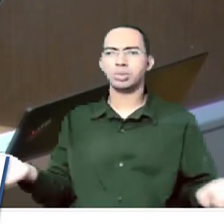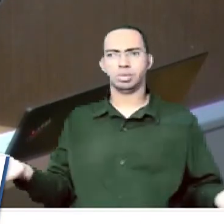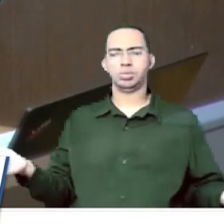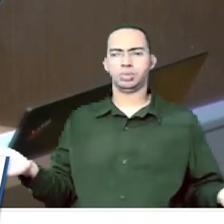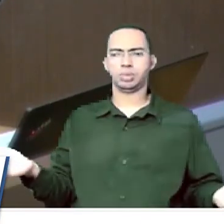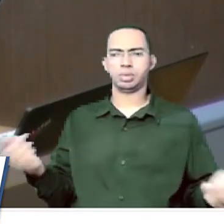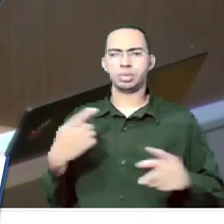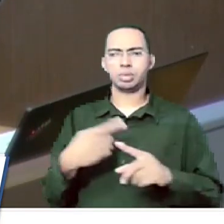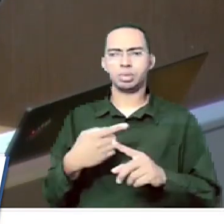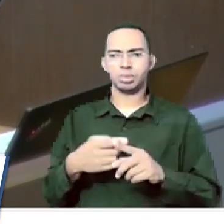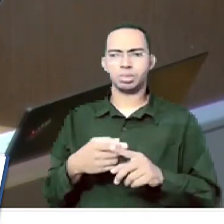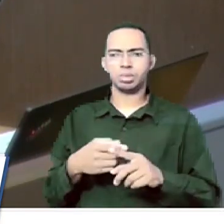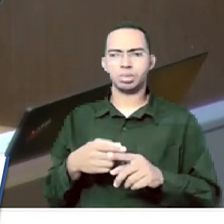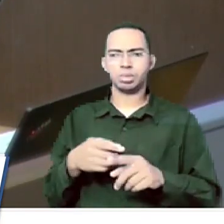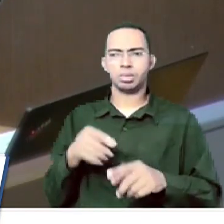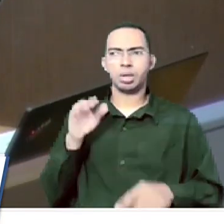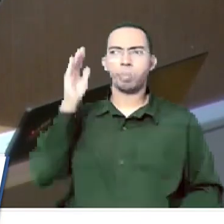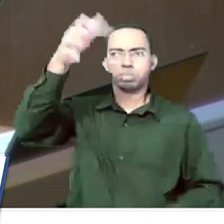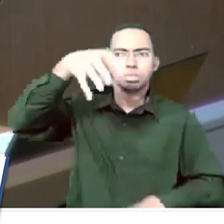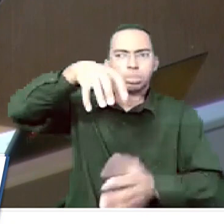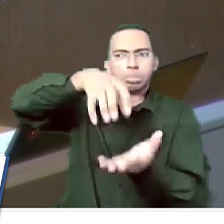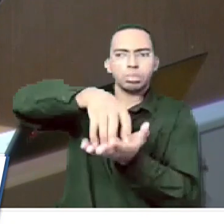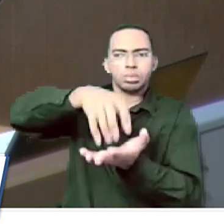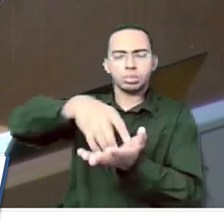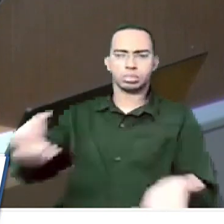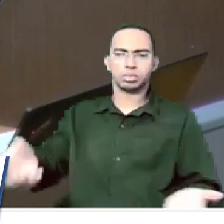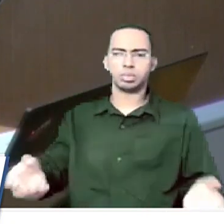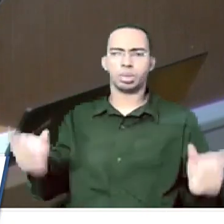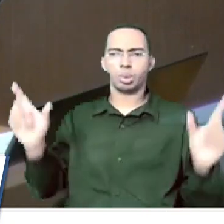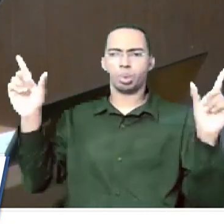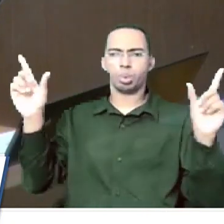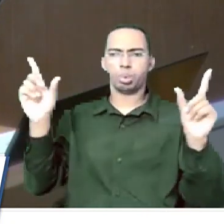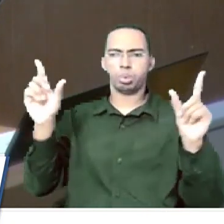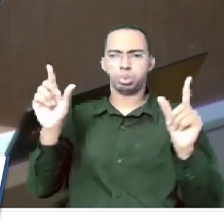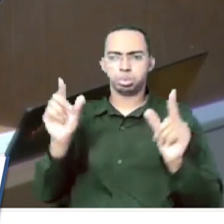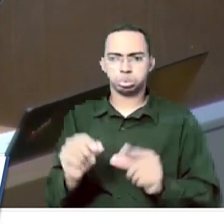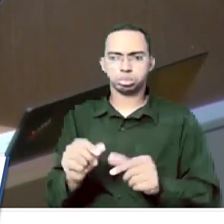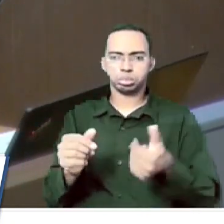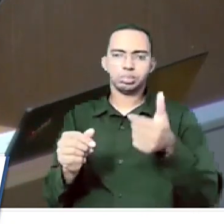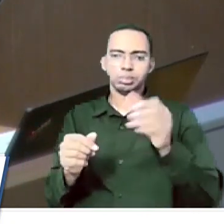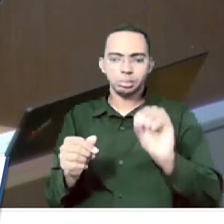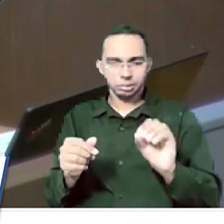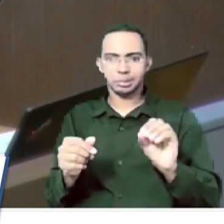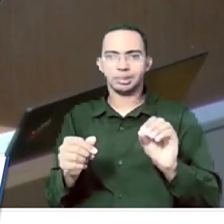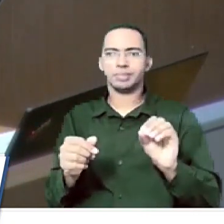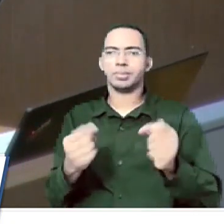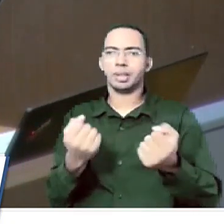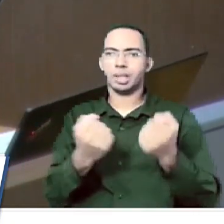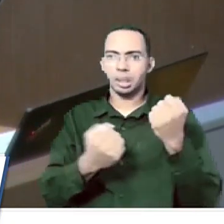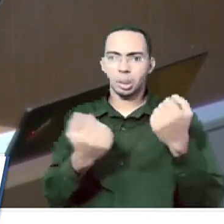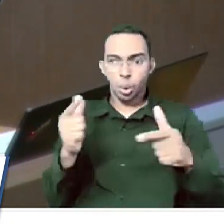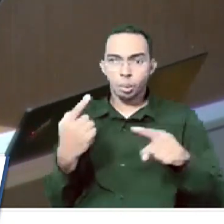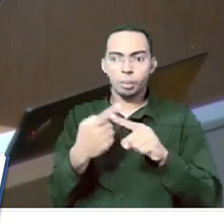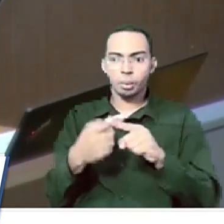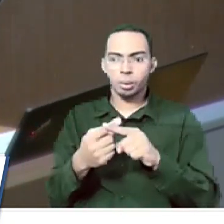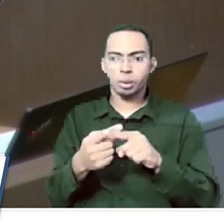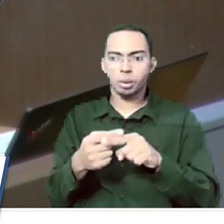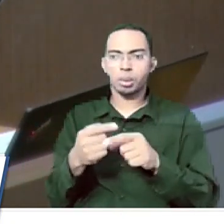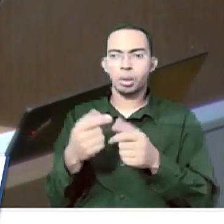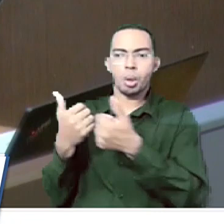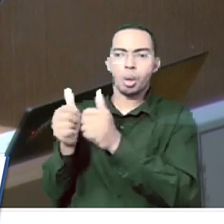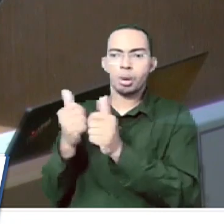para a região central. Diminuiria 10 carros. Não vão porque o transporte urbano é